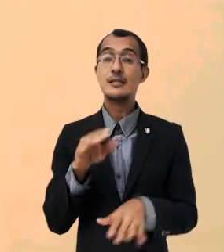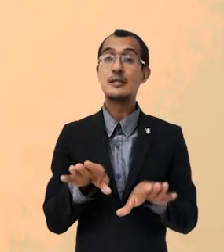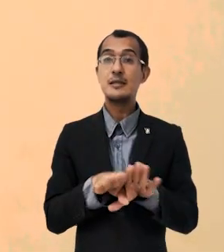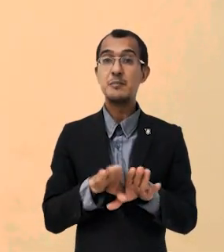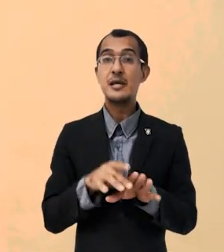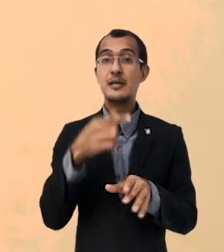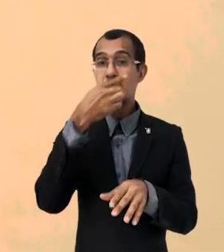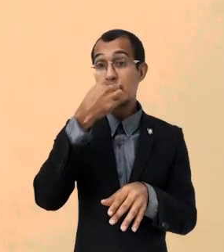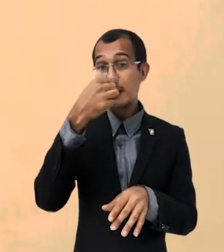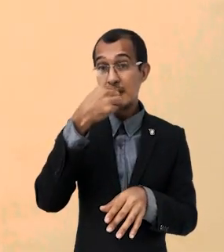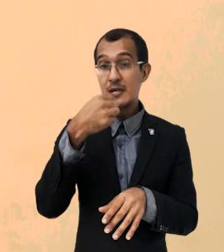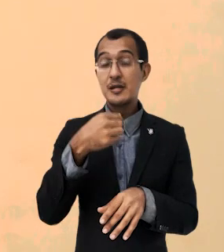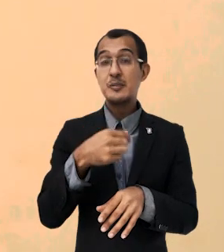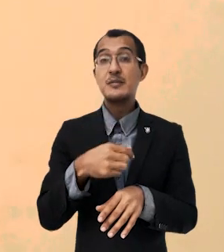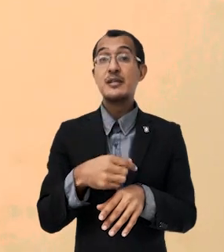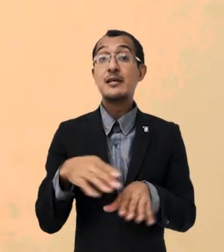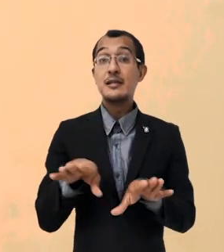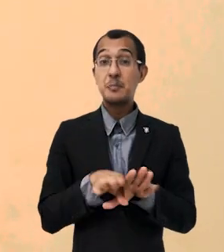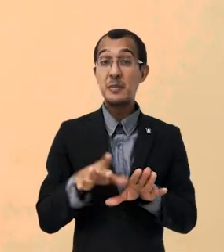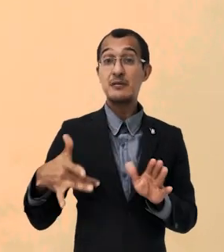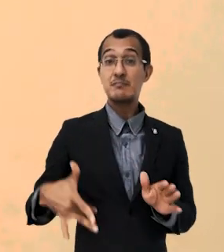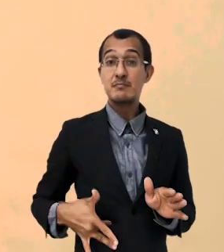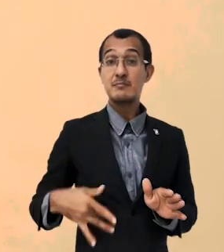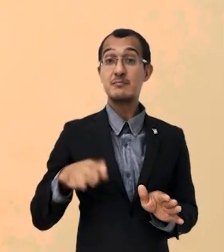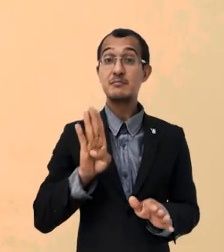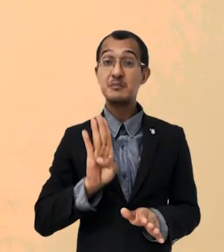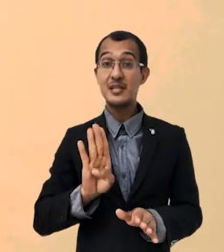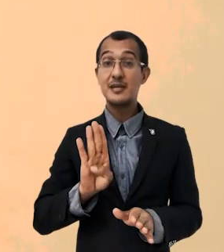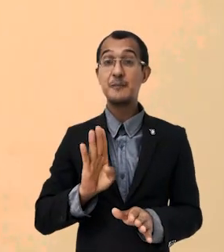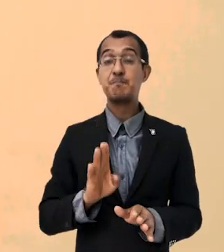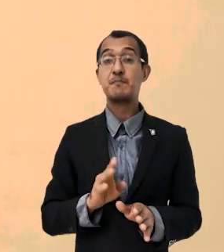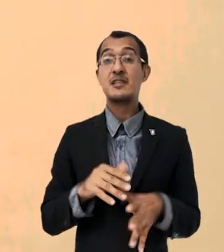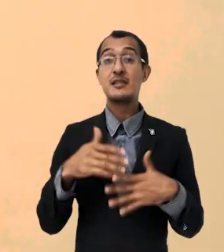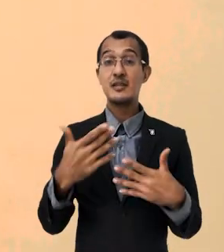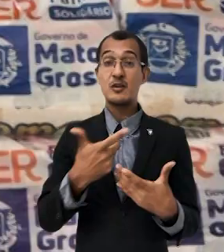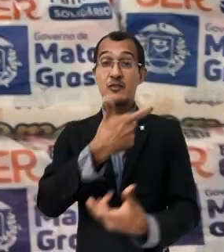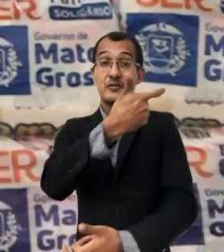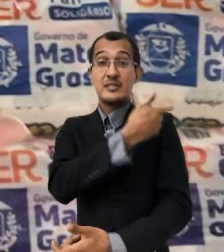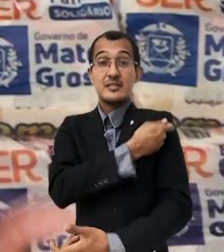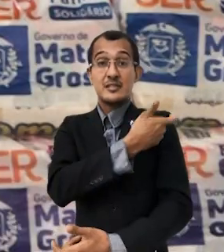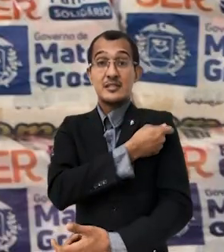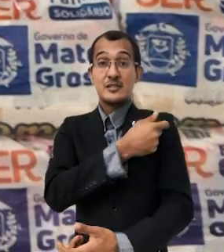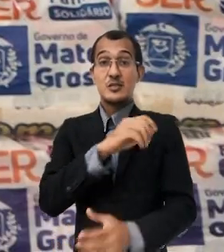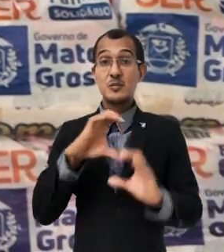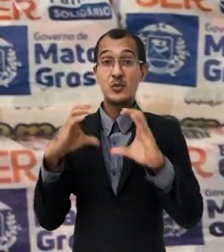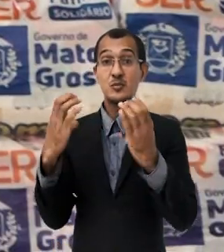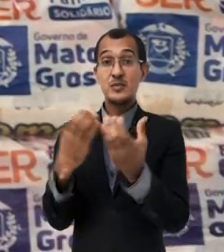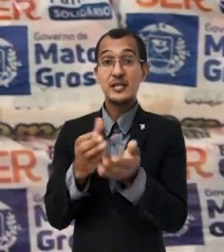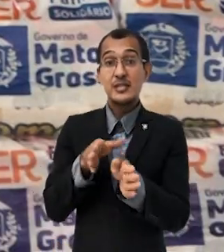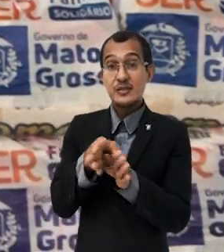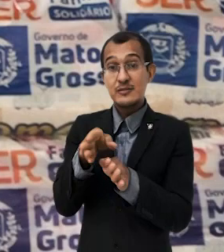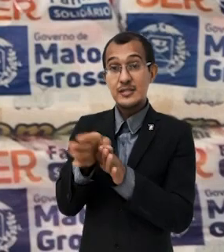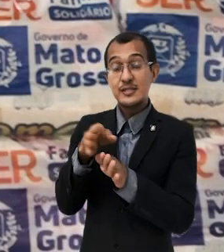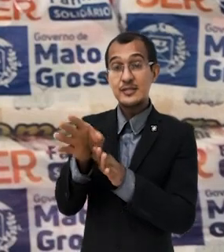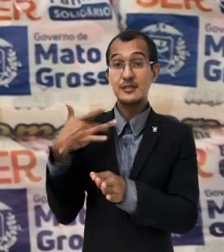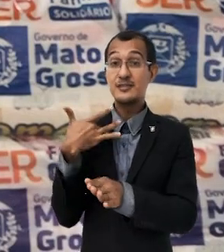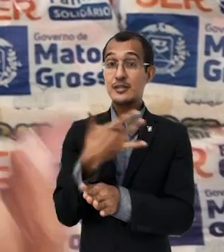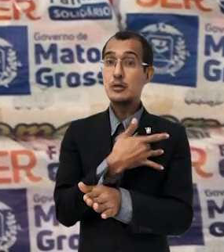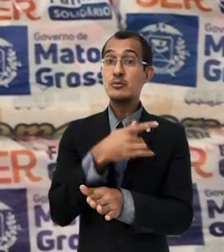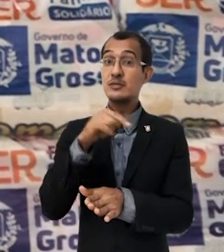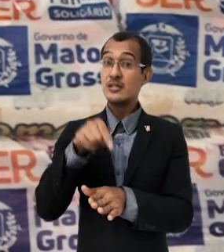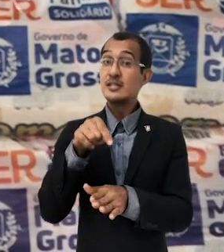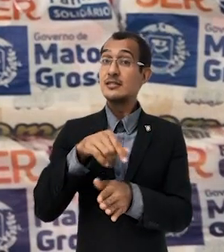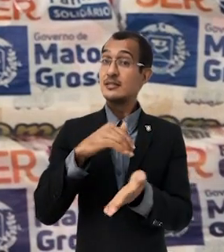e também vacinas como a gripe, tétano e hepatite B. Trazendo a vacinação para a comunidade